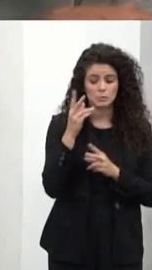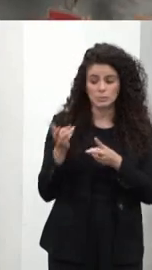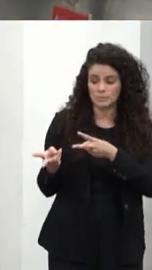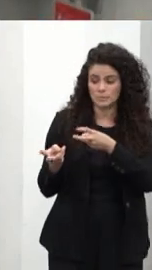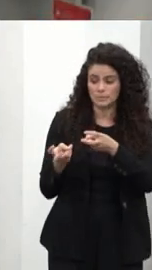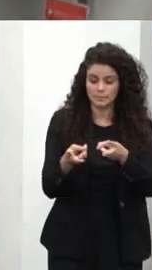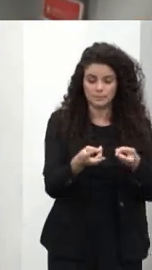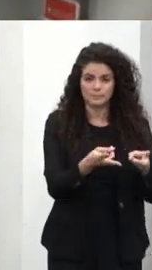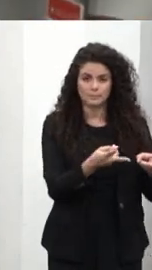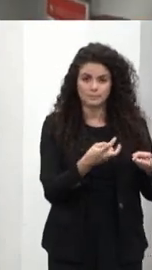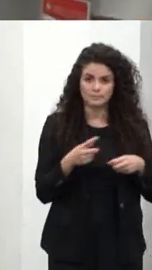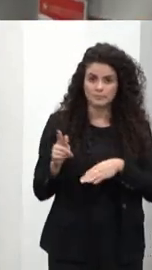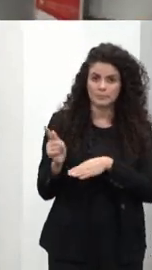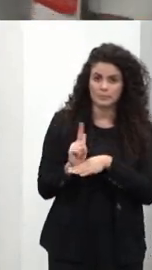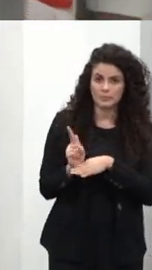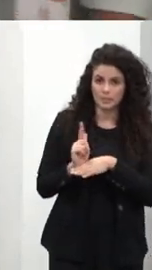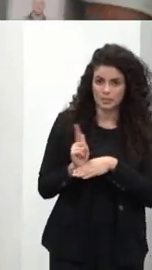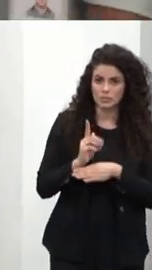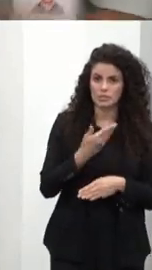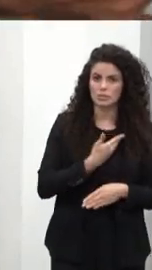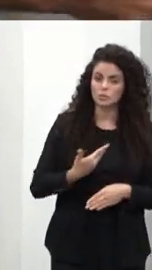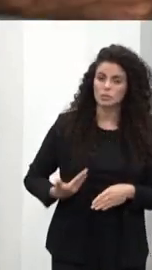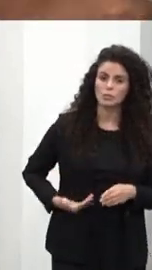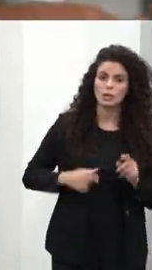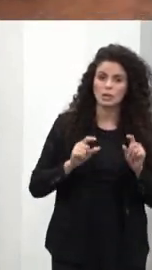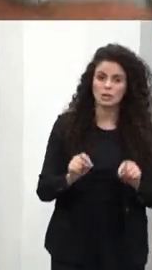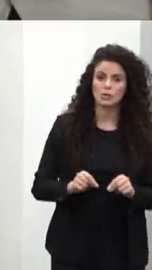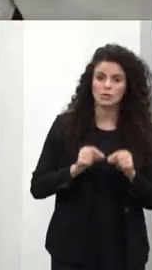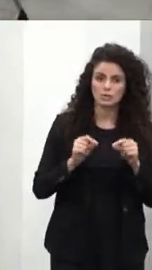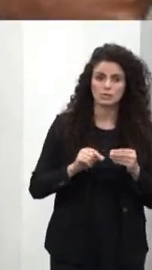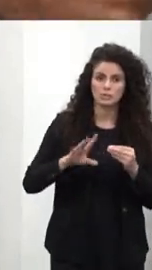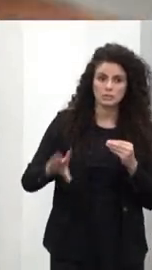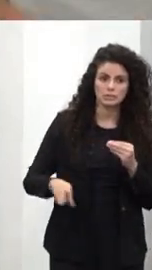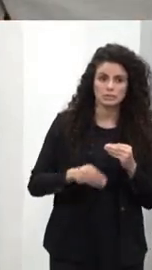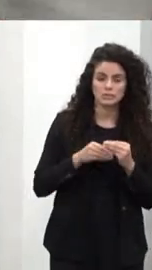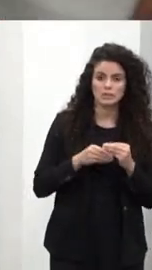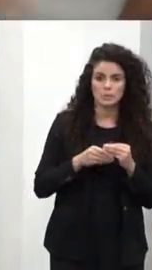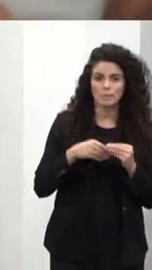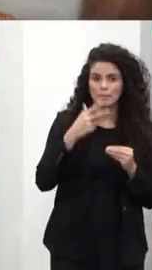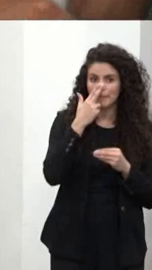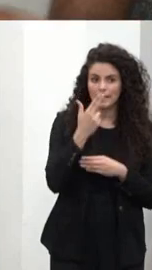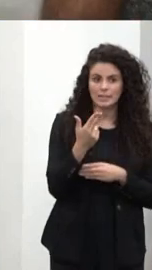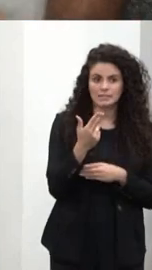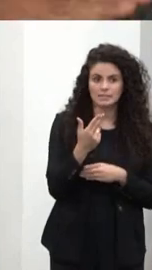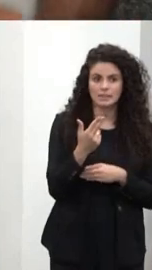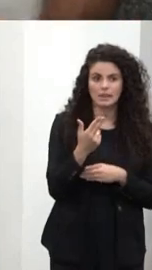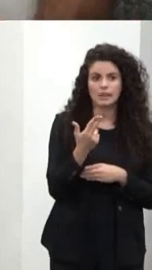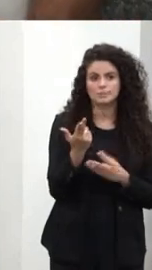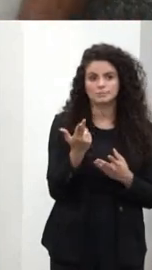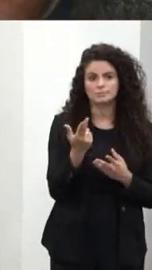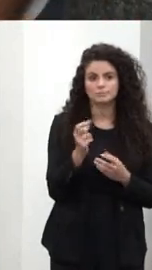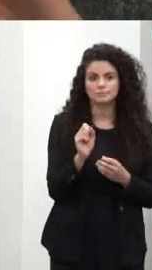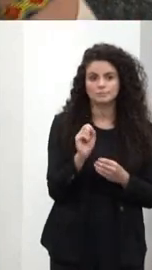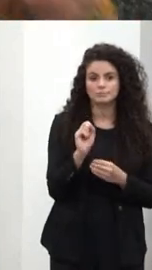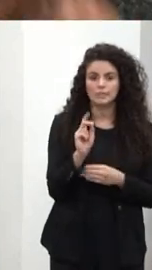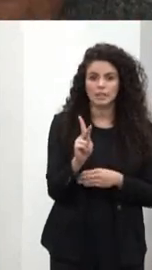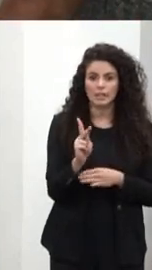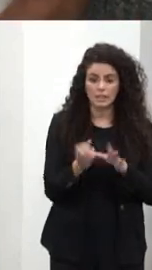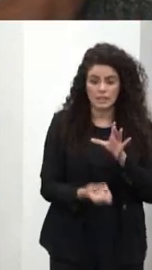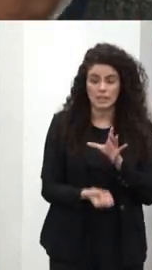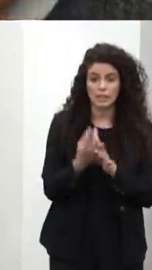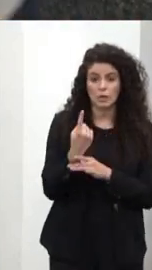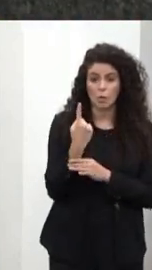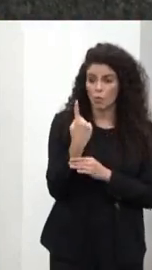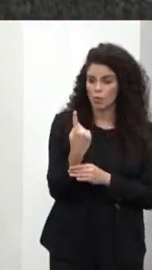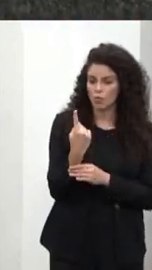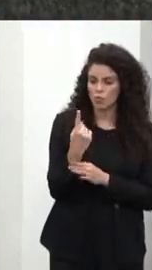enquanto gestor público é a complementariedade de instrumentos assim é uma ilusão você achar que a c fez um edital de cota resolveu o problema